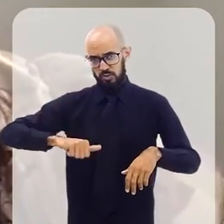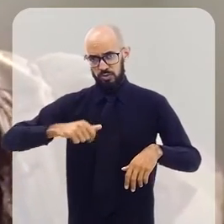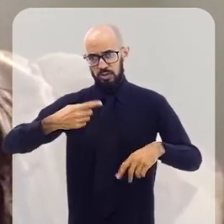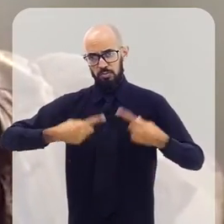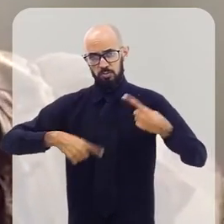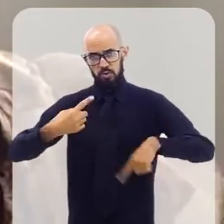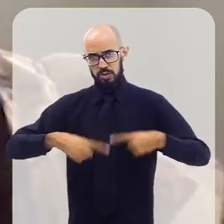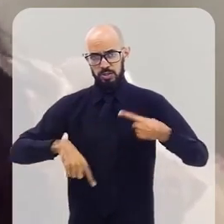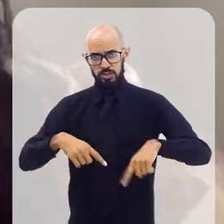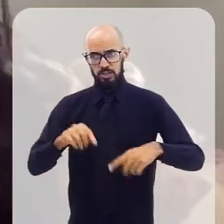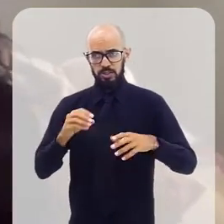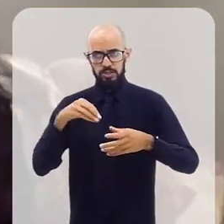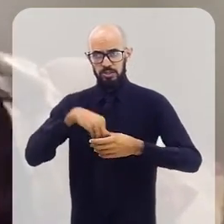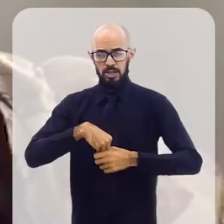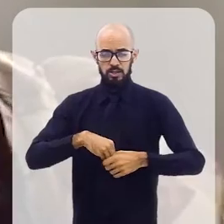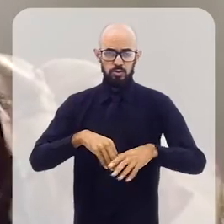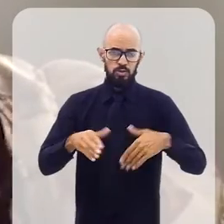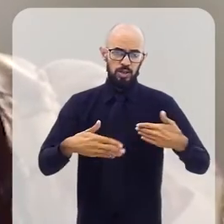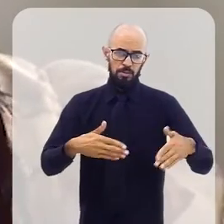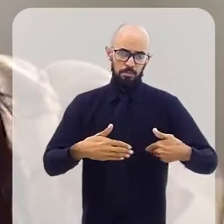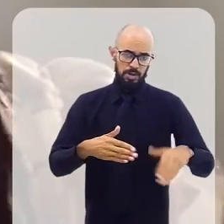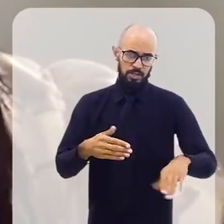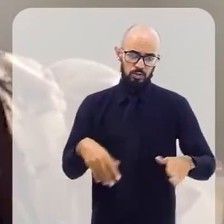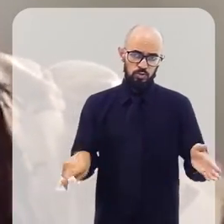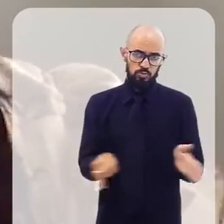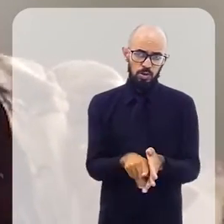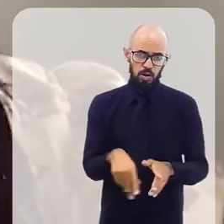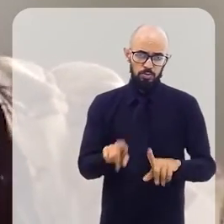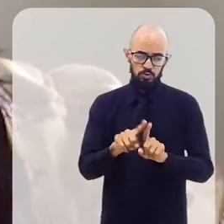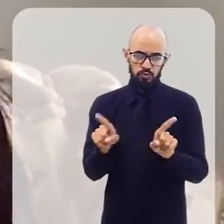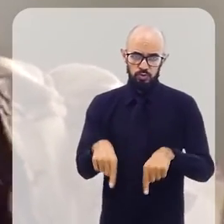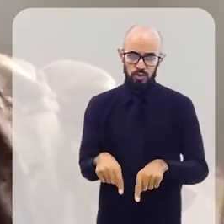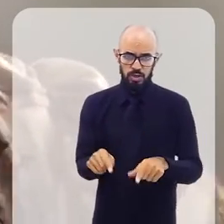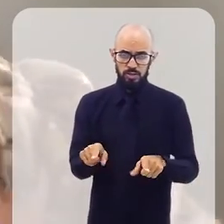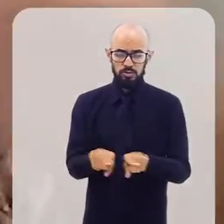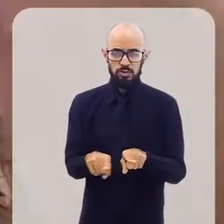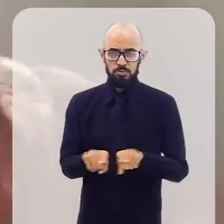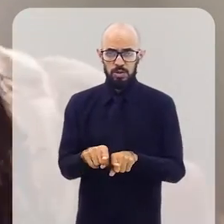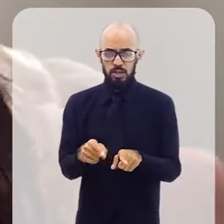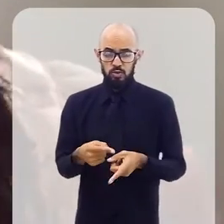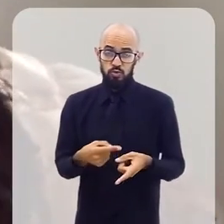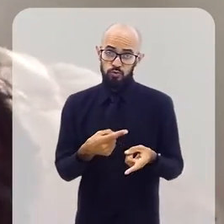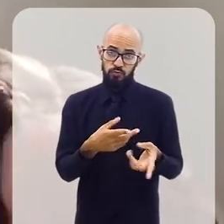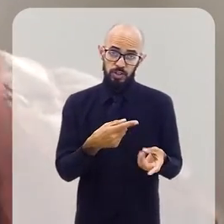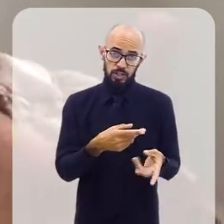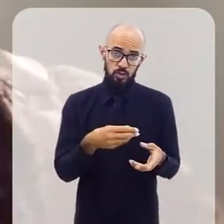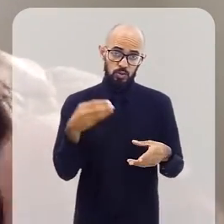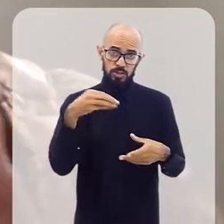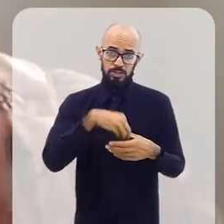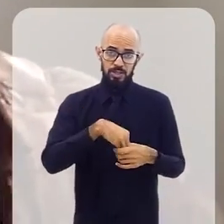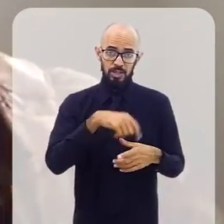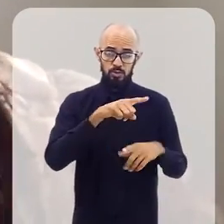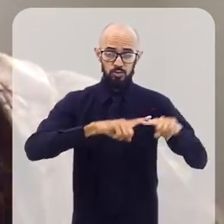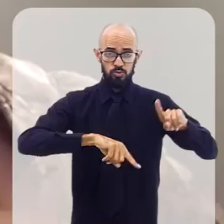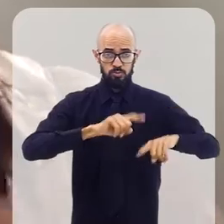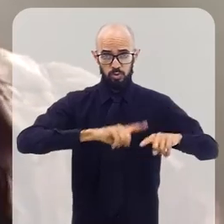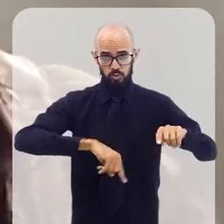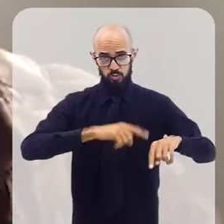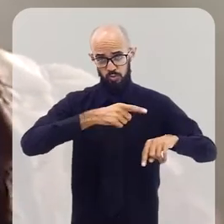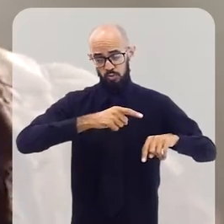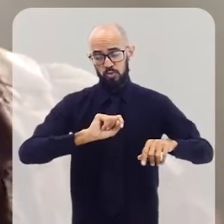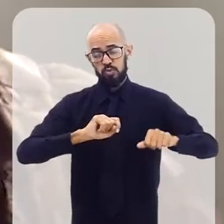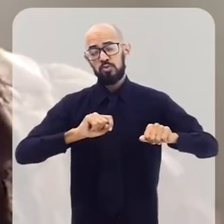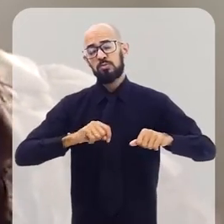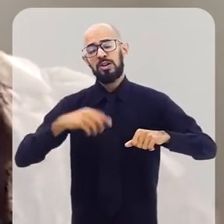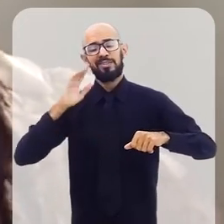olha desde políticas que a empresa tem para os seus próprios funcionários e para os seus fornecedores também, entendendo a importância, né, dessa